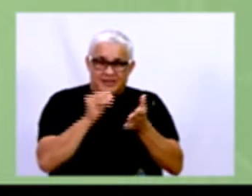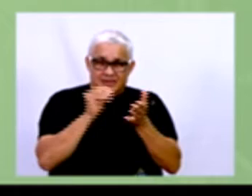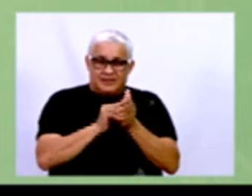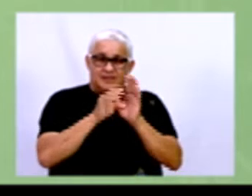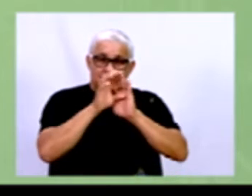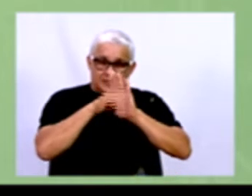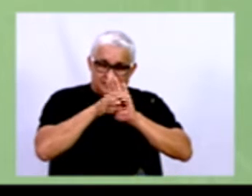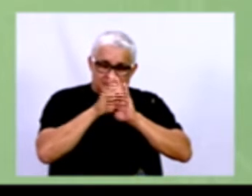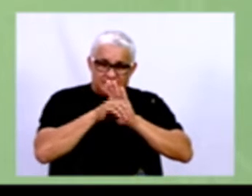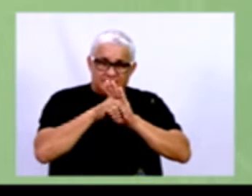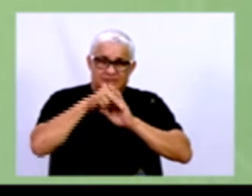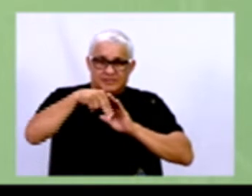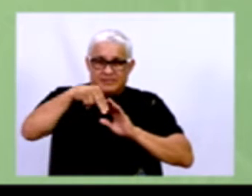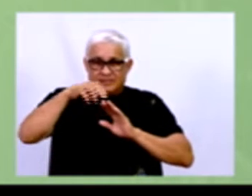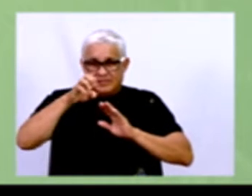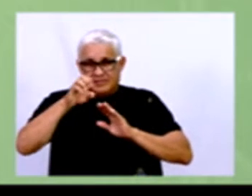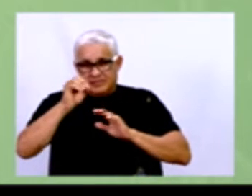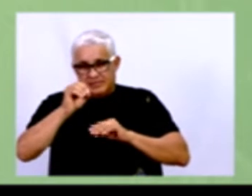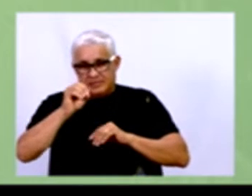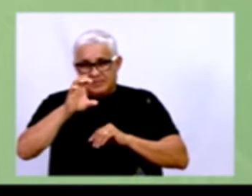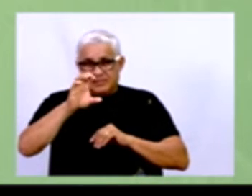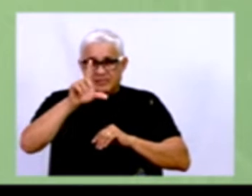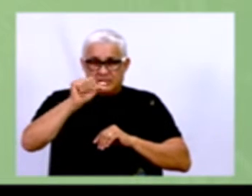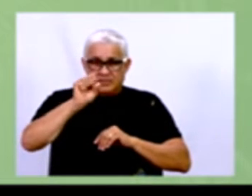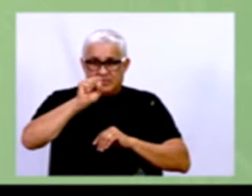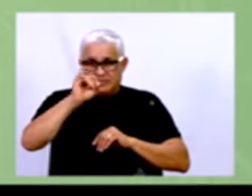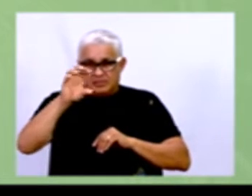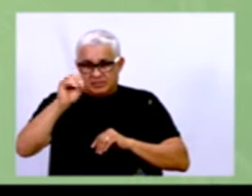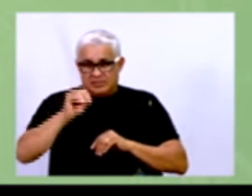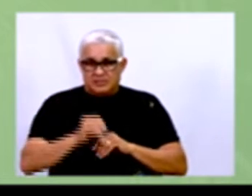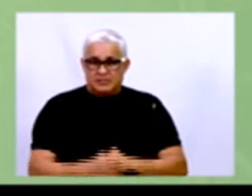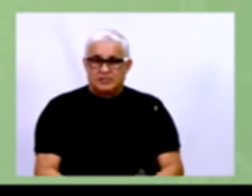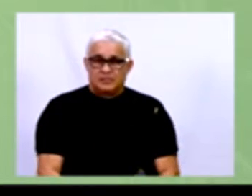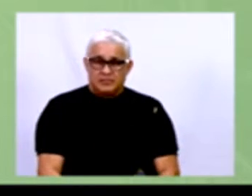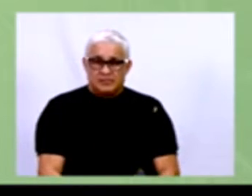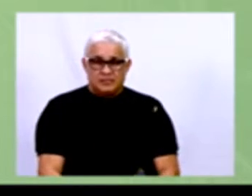conceito neoclássico e ele está